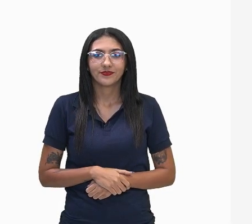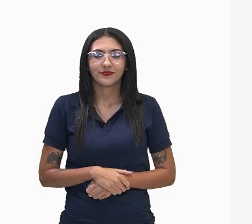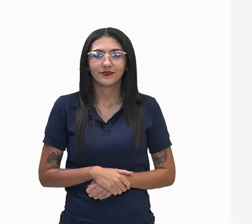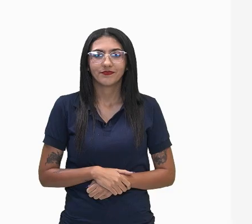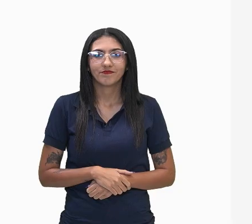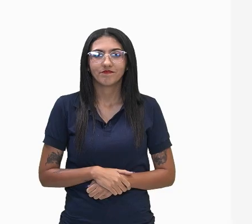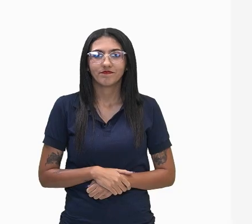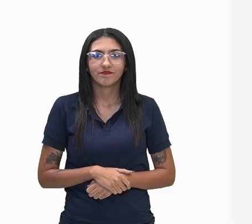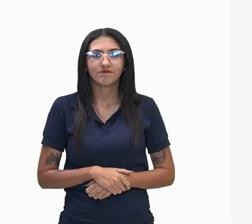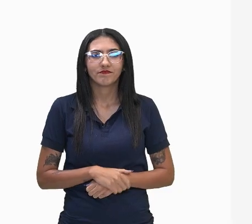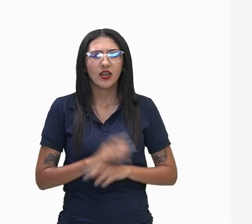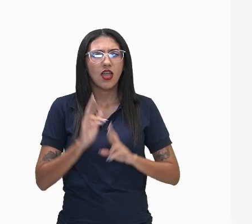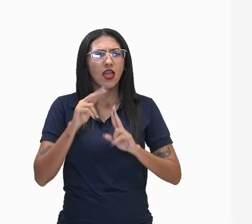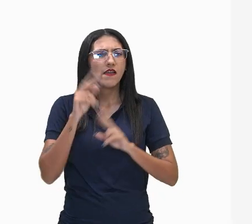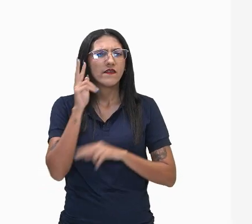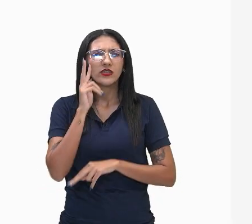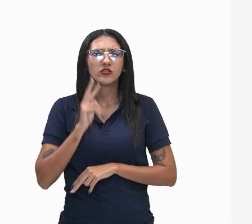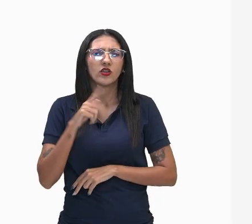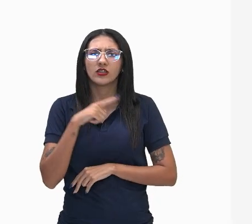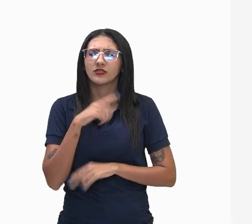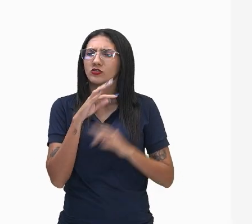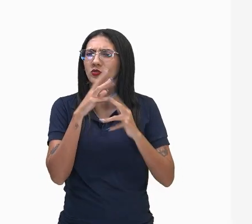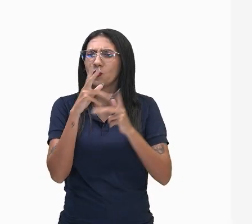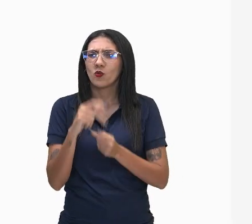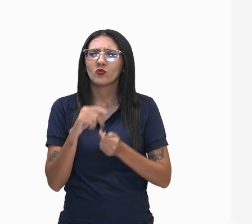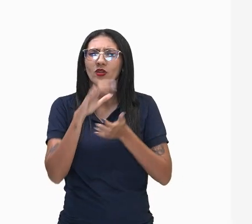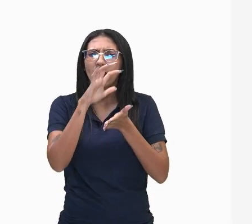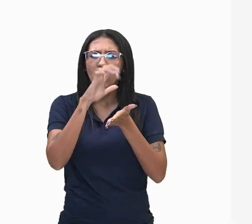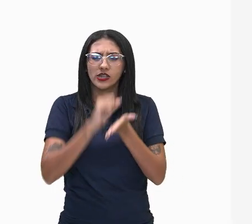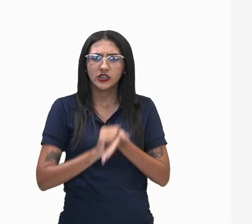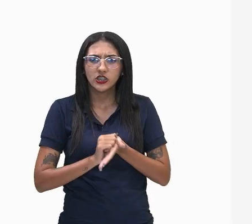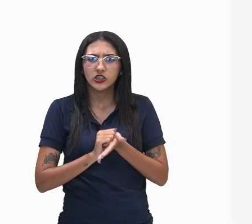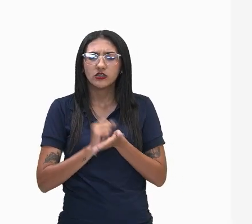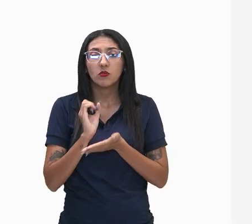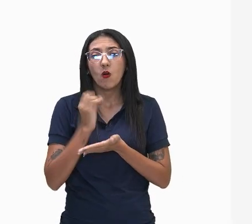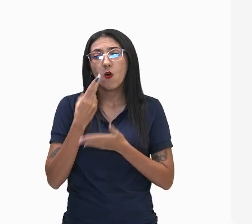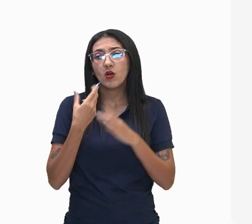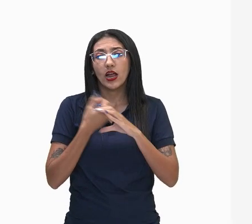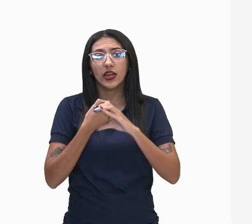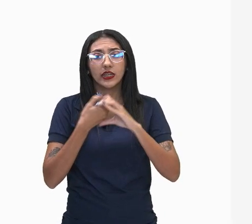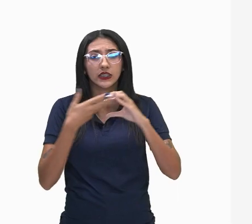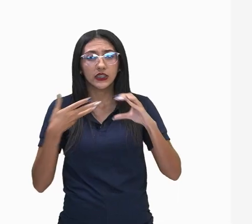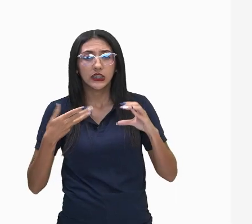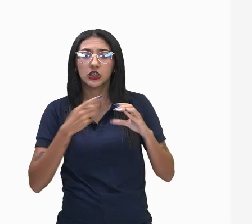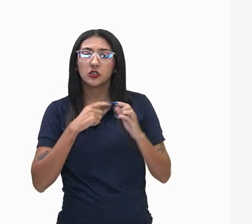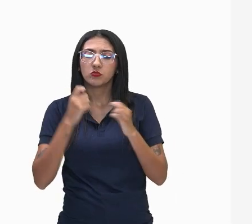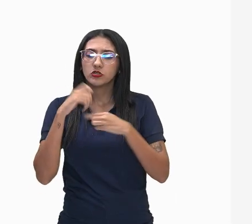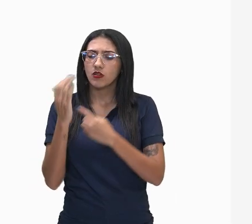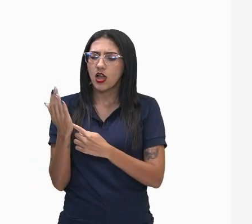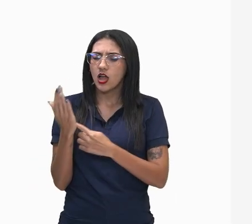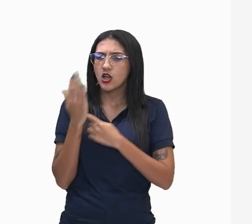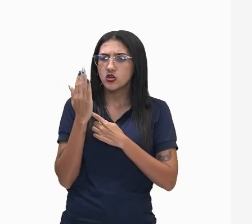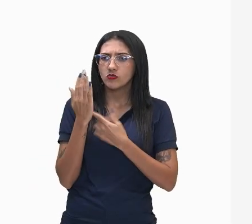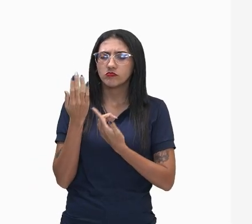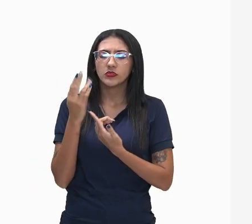Fontes históricas são todos os registros ou evidências que nos ajudam